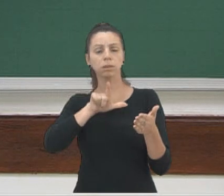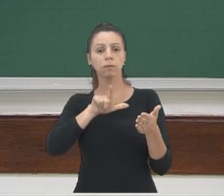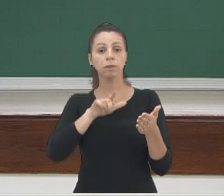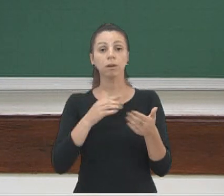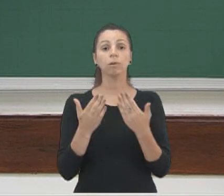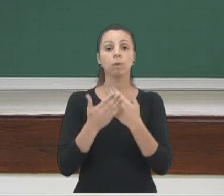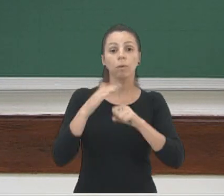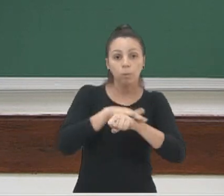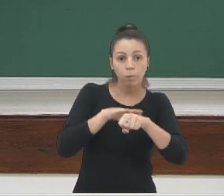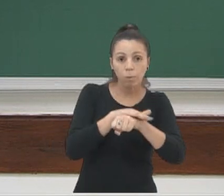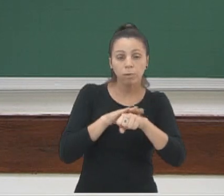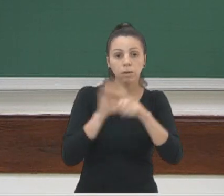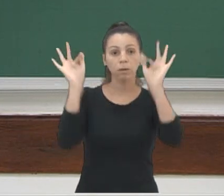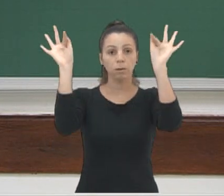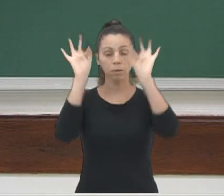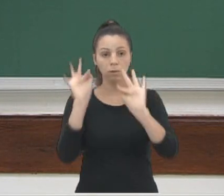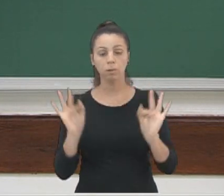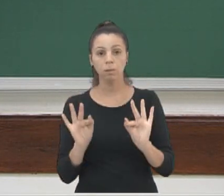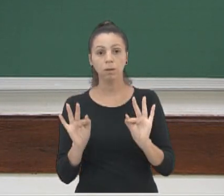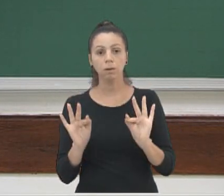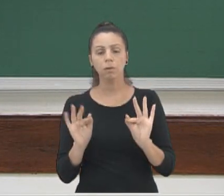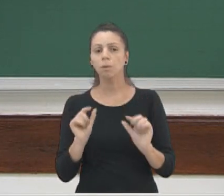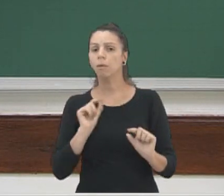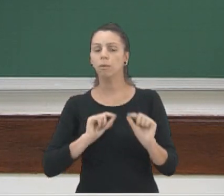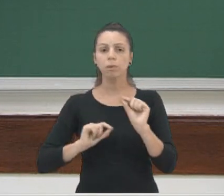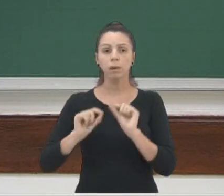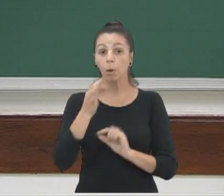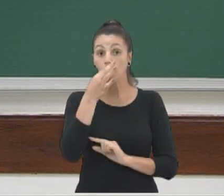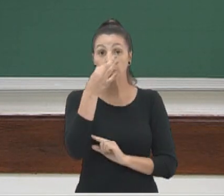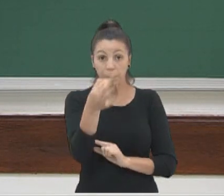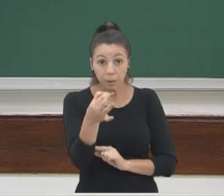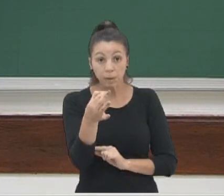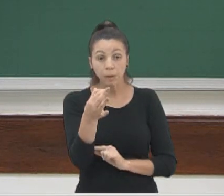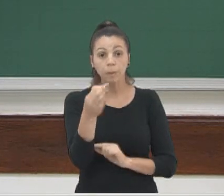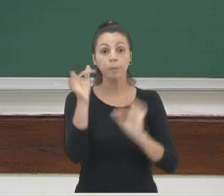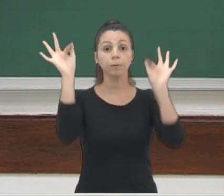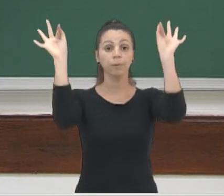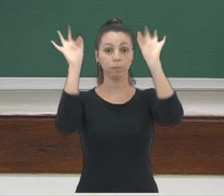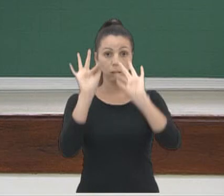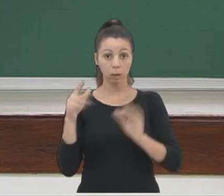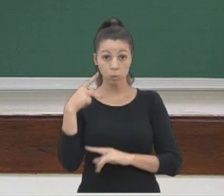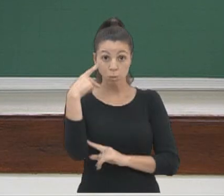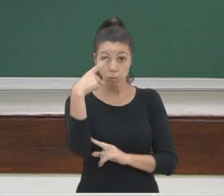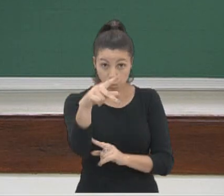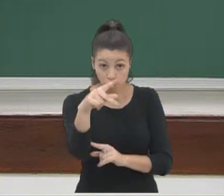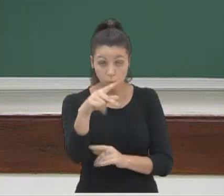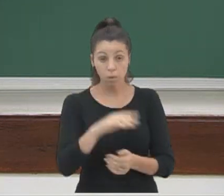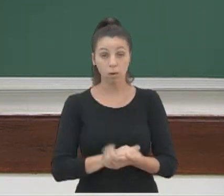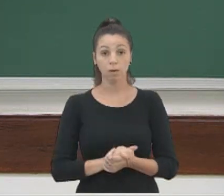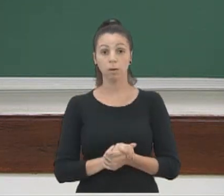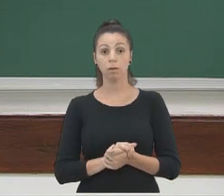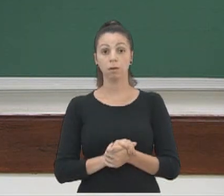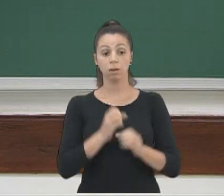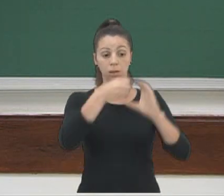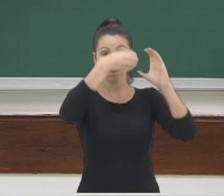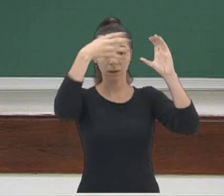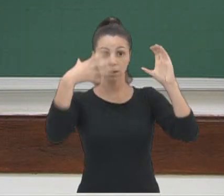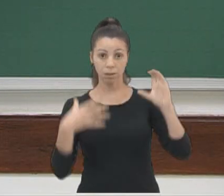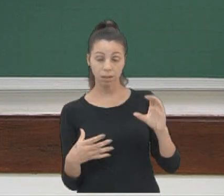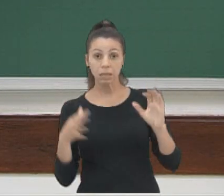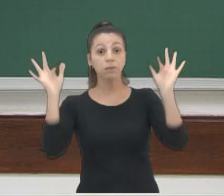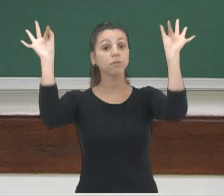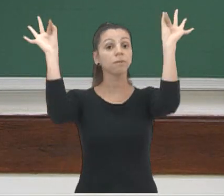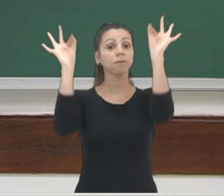felicidade, você deu um conceito de felicidade que era seu. O que era felicidade para você, quais as características de